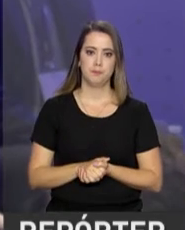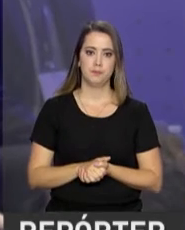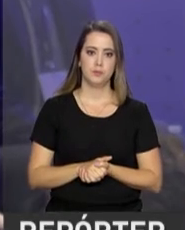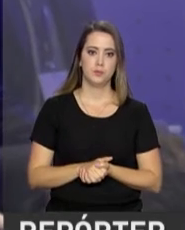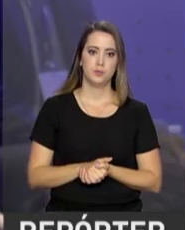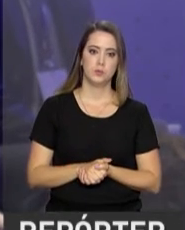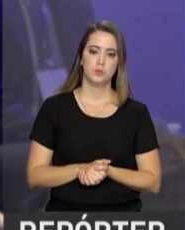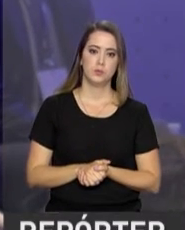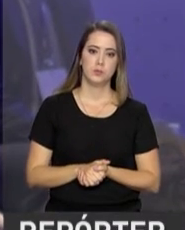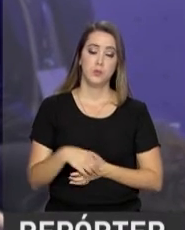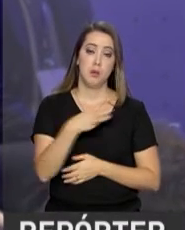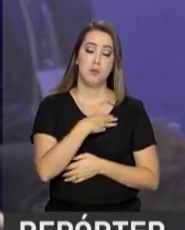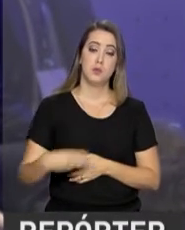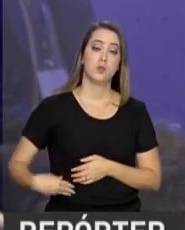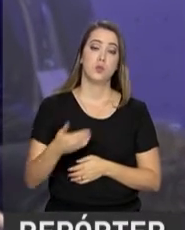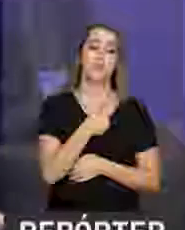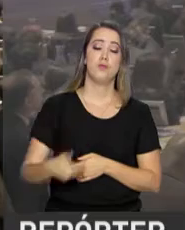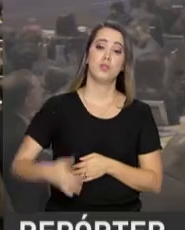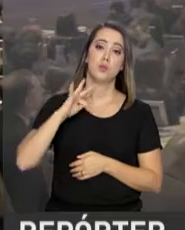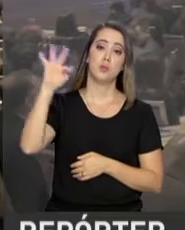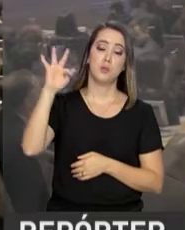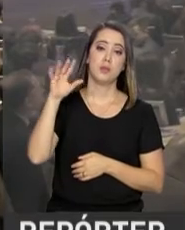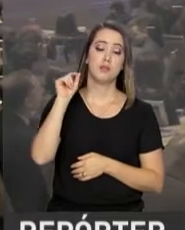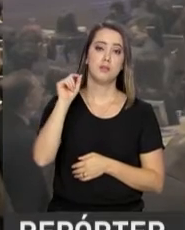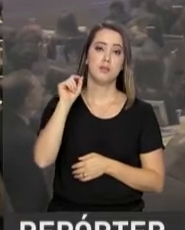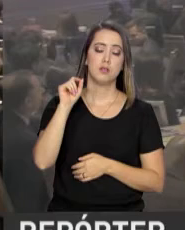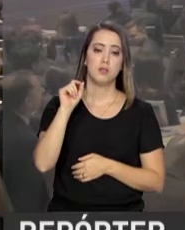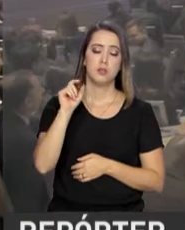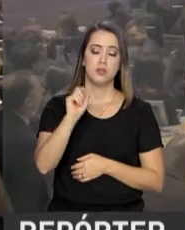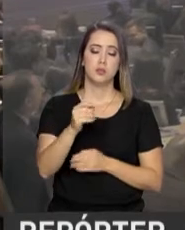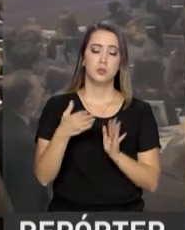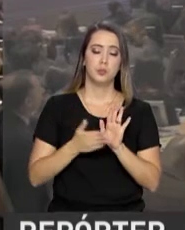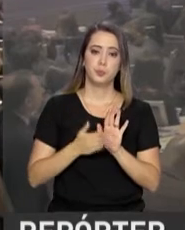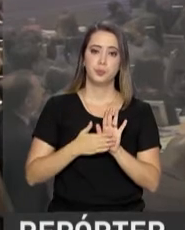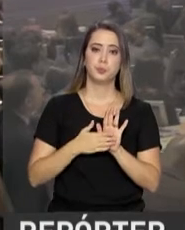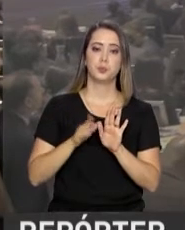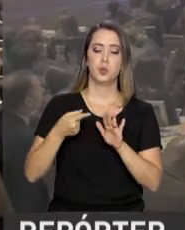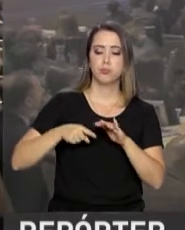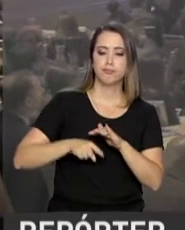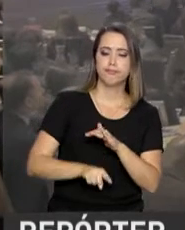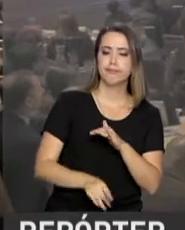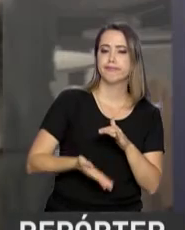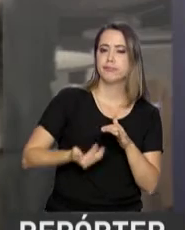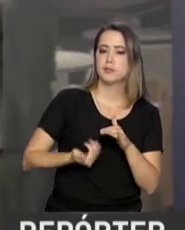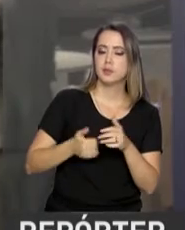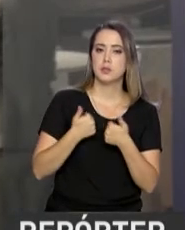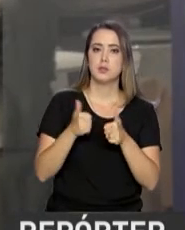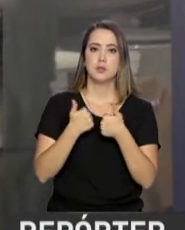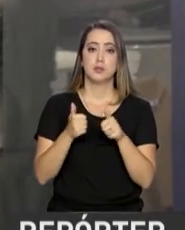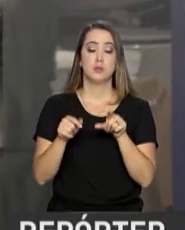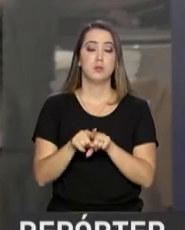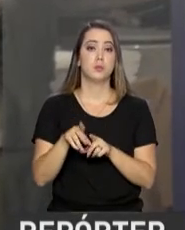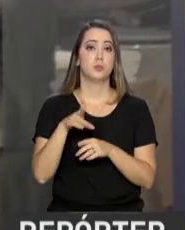já foram em três. Ministros do governo brasileiro apresentaram aos investidores projetos em áreas como mineração, energia e transportes. O